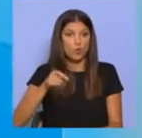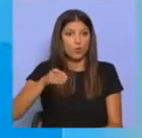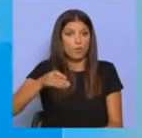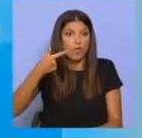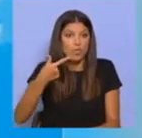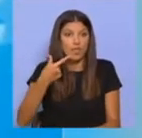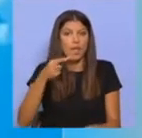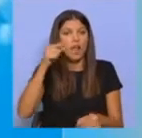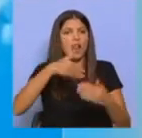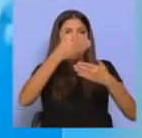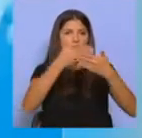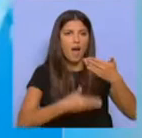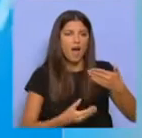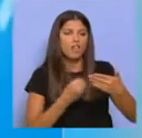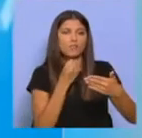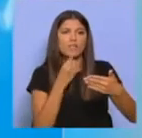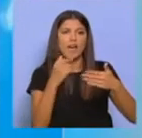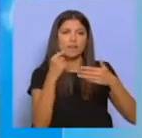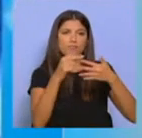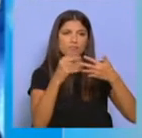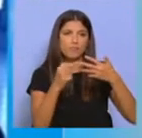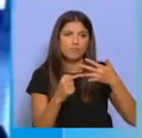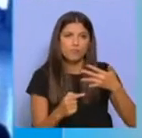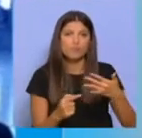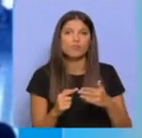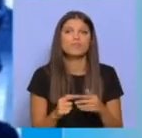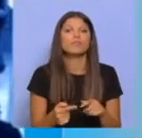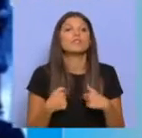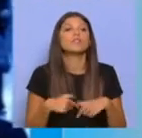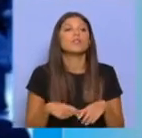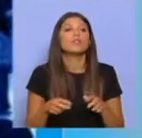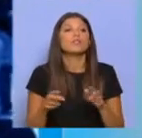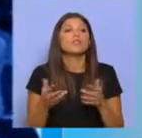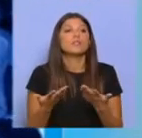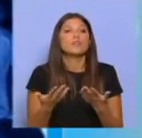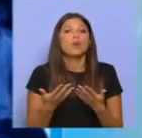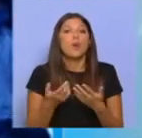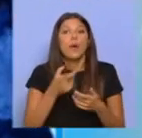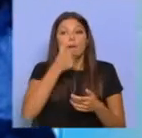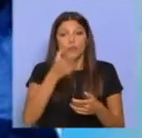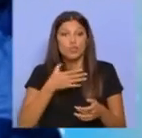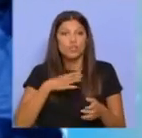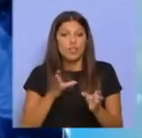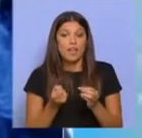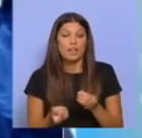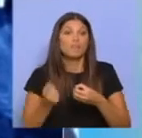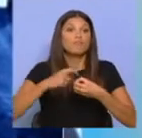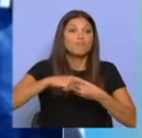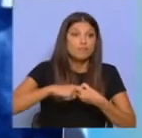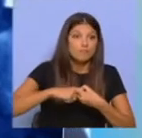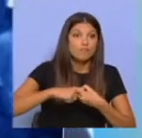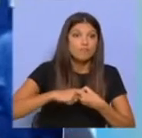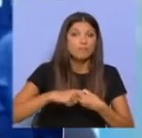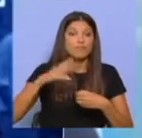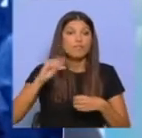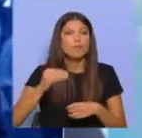a esta campanha. O que é que se espera das pessoas que queiram aderir e que queiram saber mais e